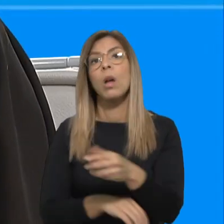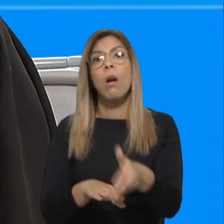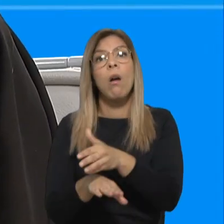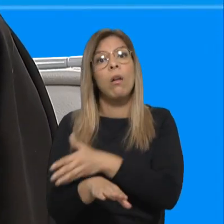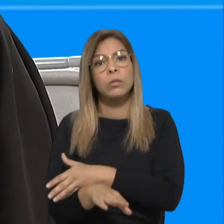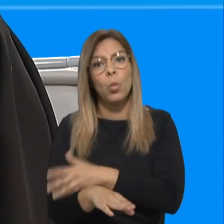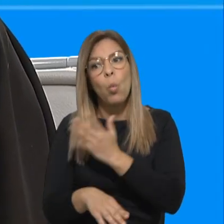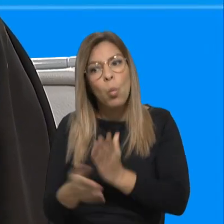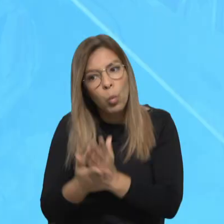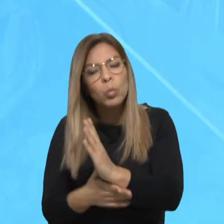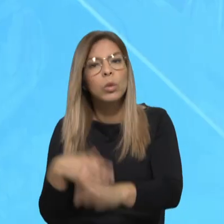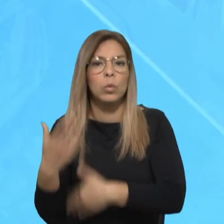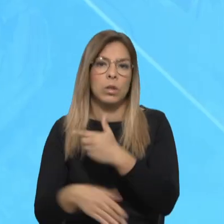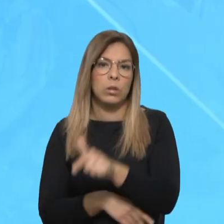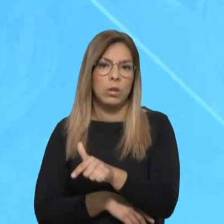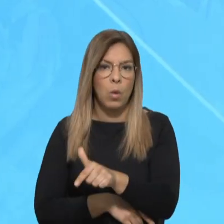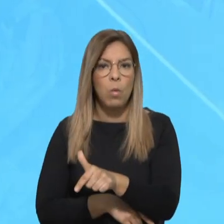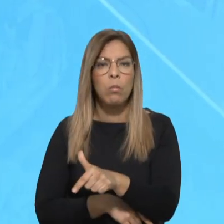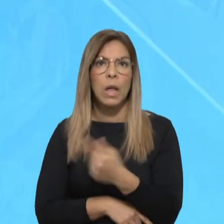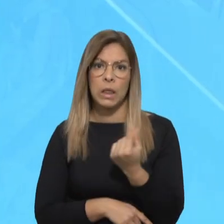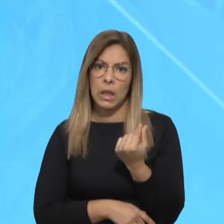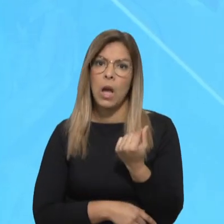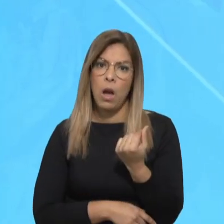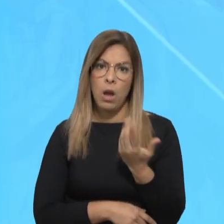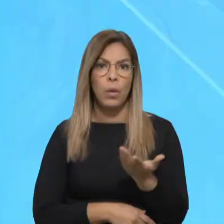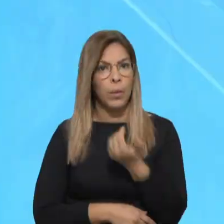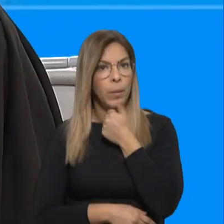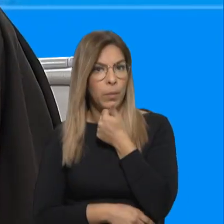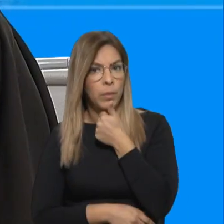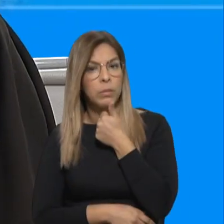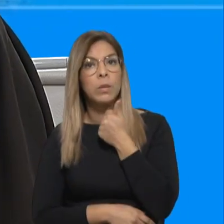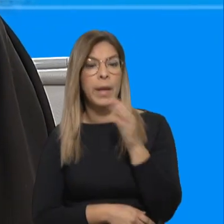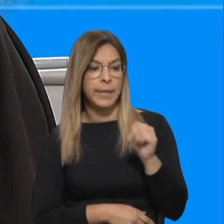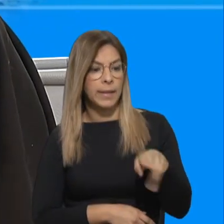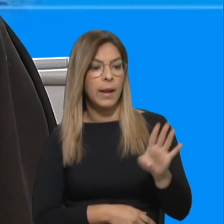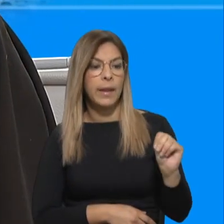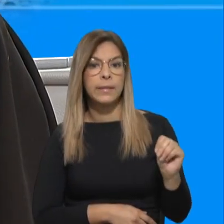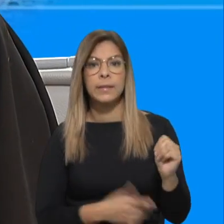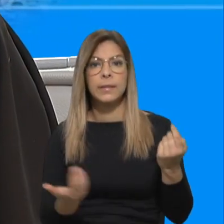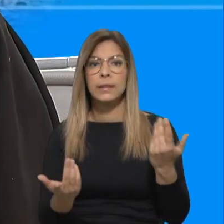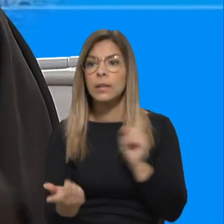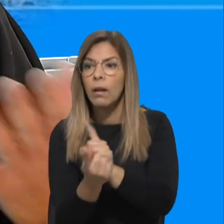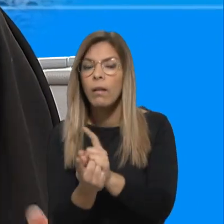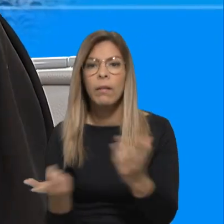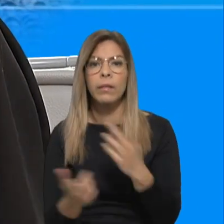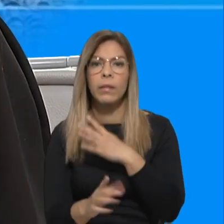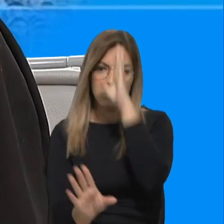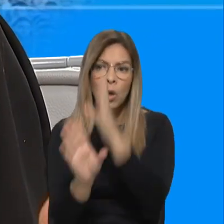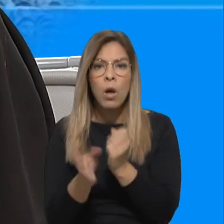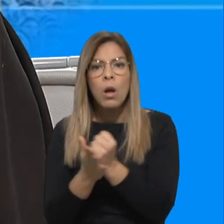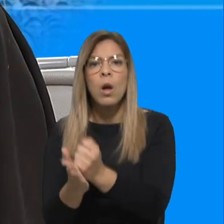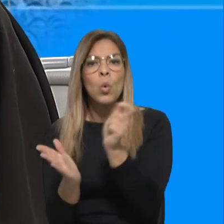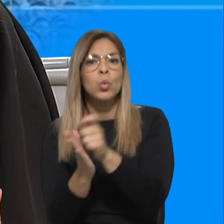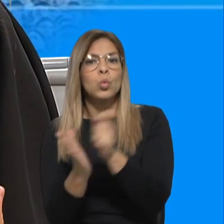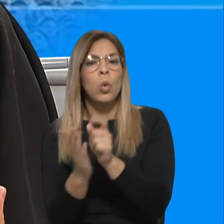processo de continuidade. Porque é um processo que custa dinheiro, o nosso Sistema Nacional de Saúde não tem resposta atempada e, portanto, as pessoas muitas